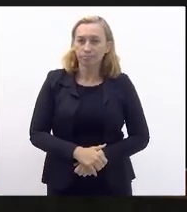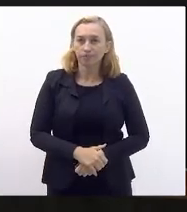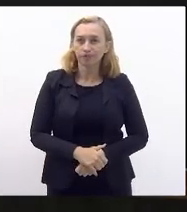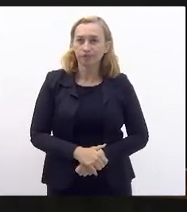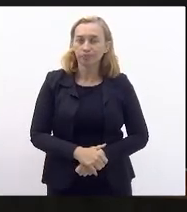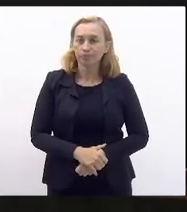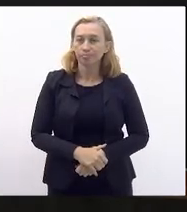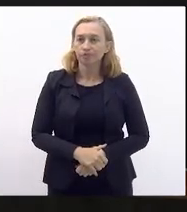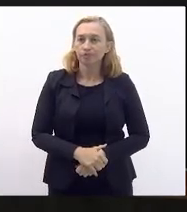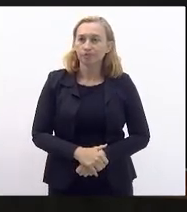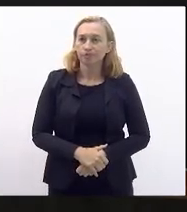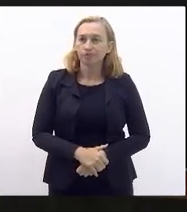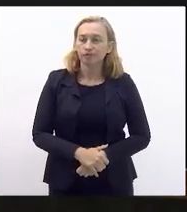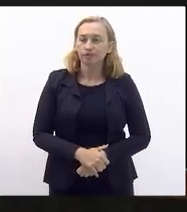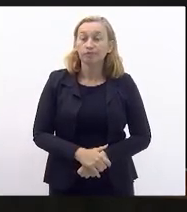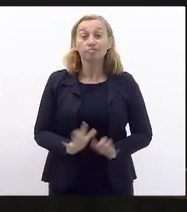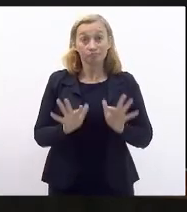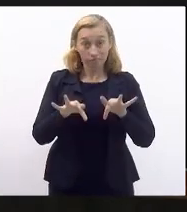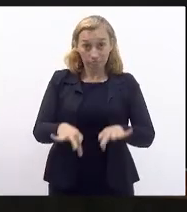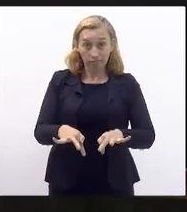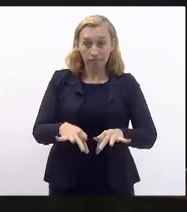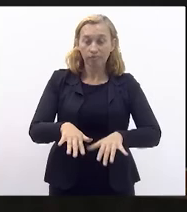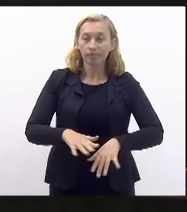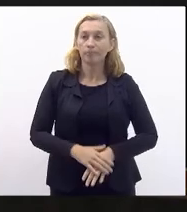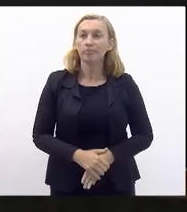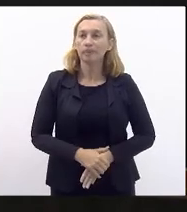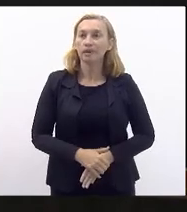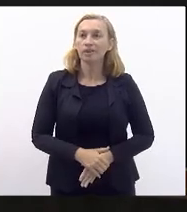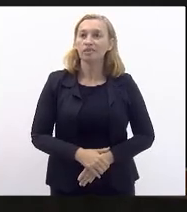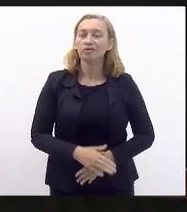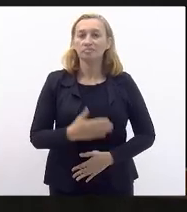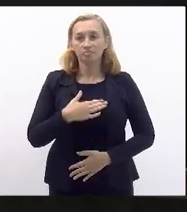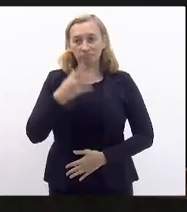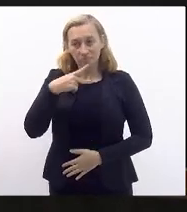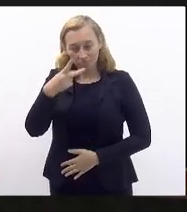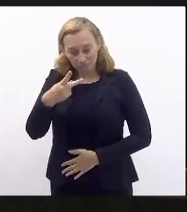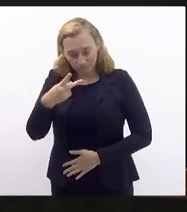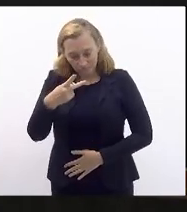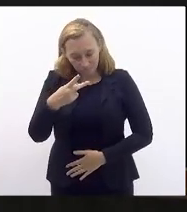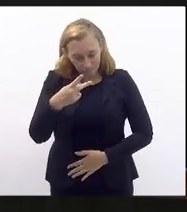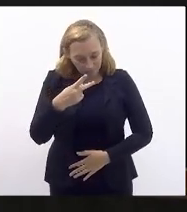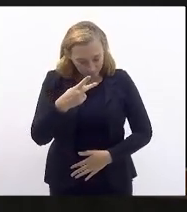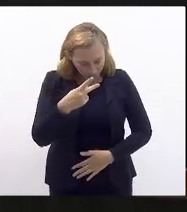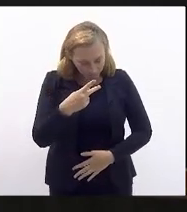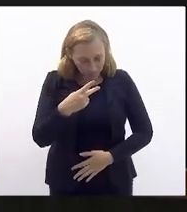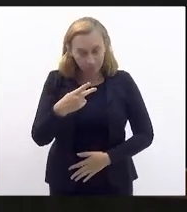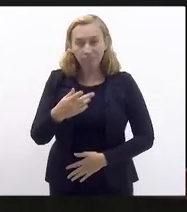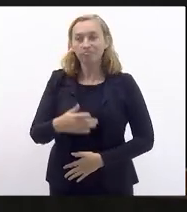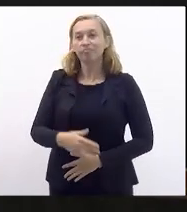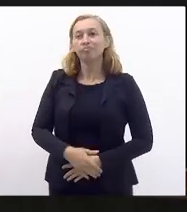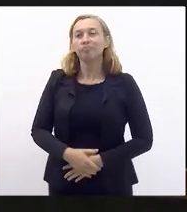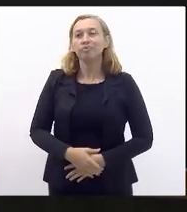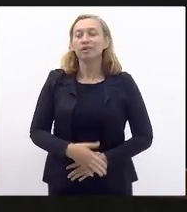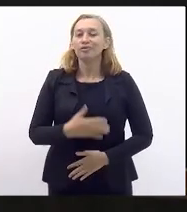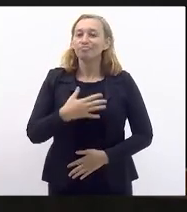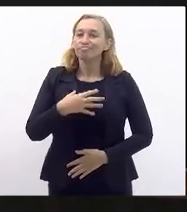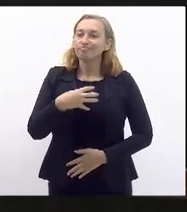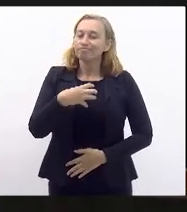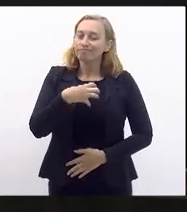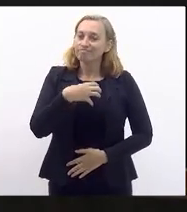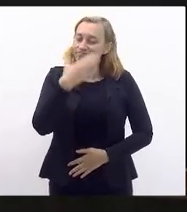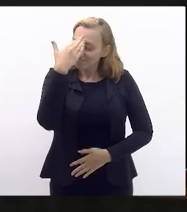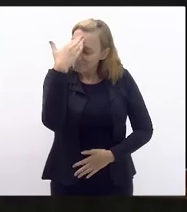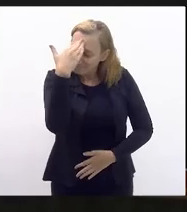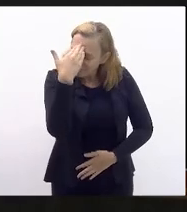e desta forma finalizo essas considerações as minhas palavras expressando Meus sinceros